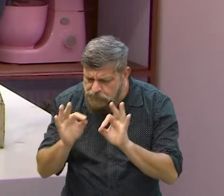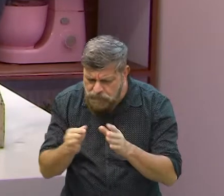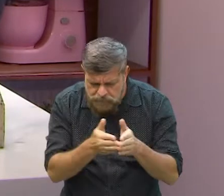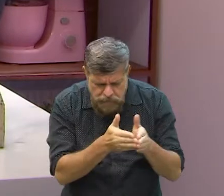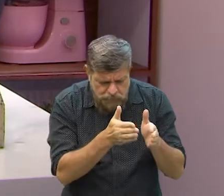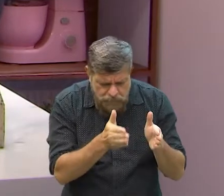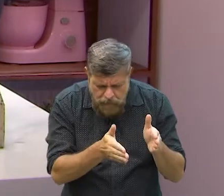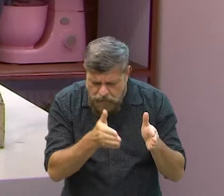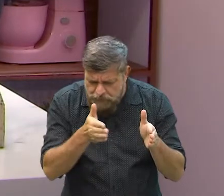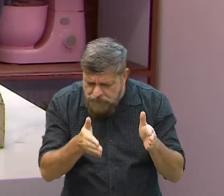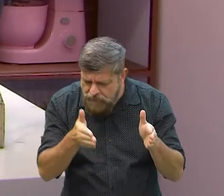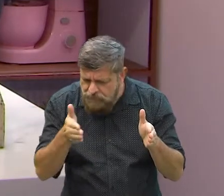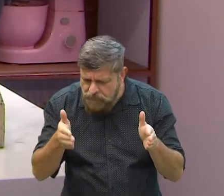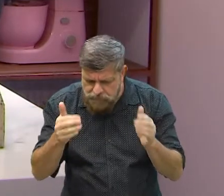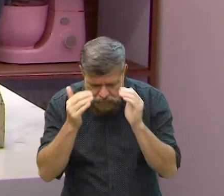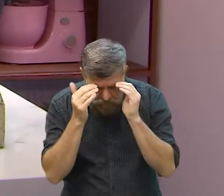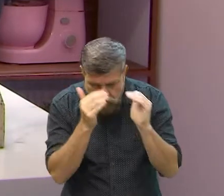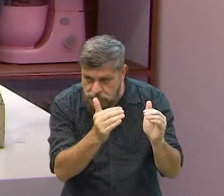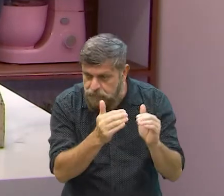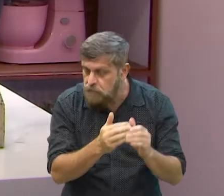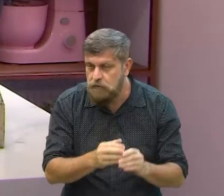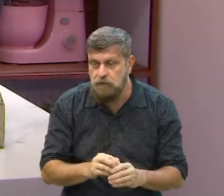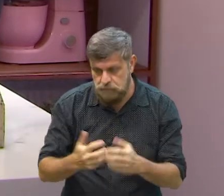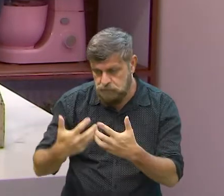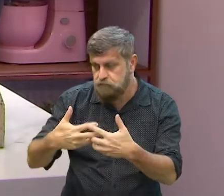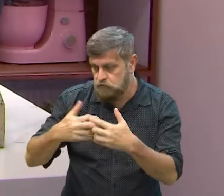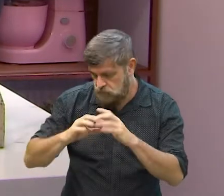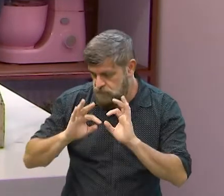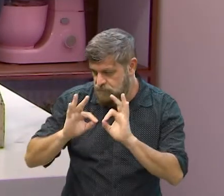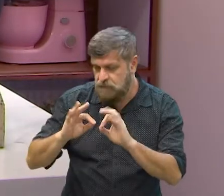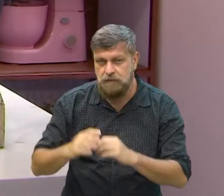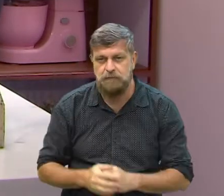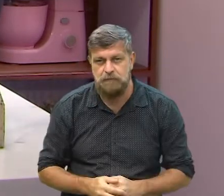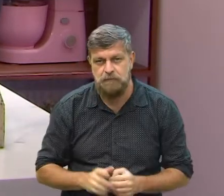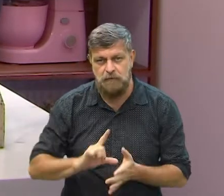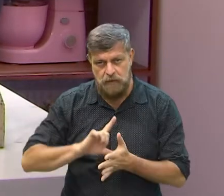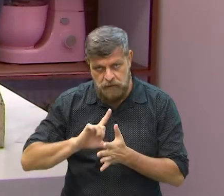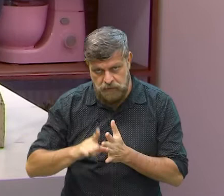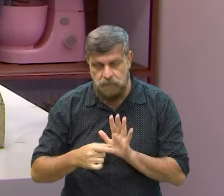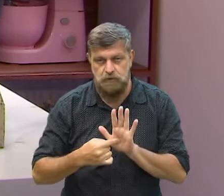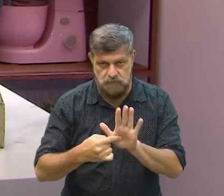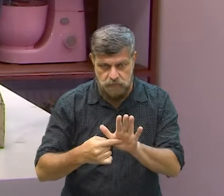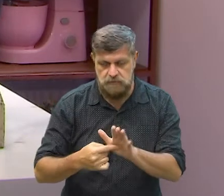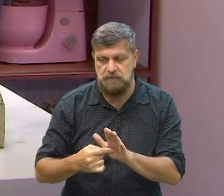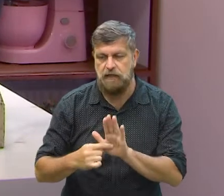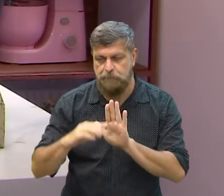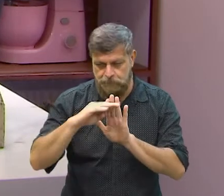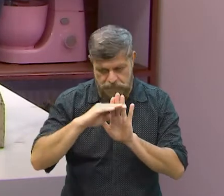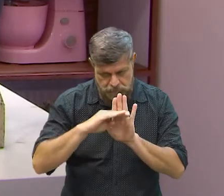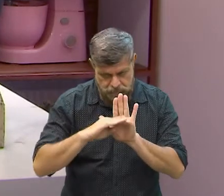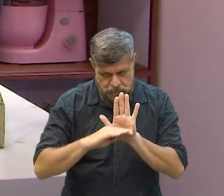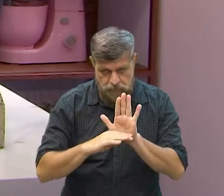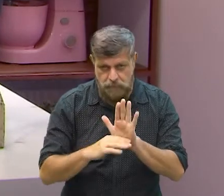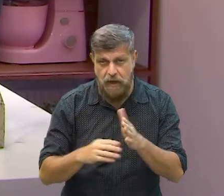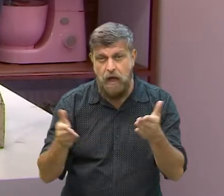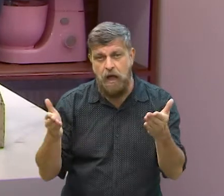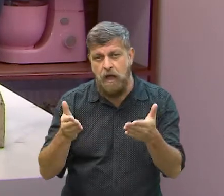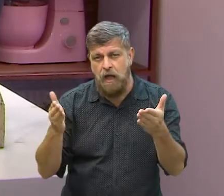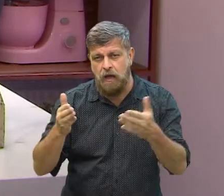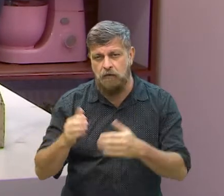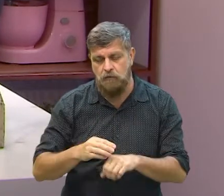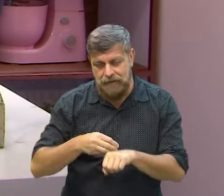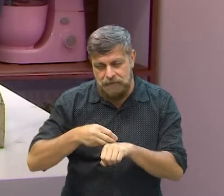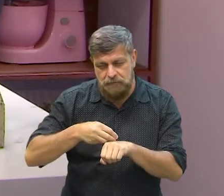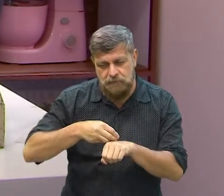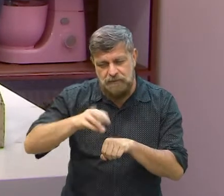a receita corretamente ali, não tem como dar errado. Olha só, o passo a passo, daqui a pouquinho a gente vai mostrar. Mas enquanto isso, vamos passar